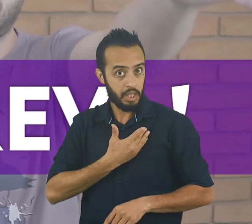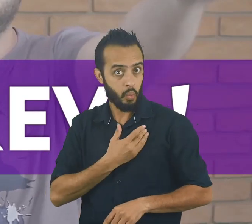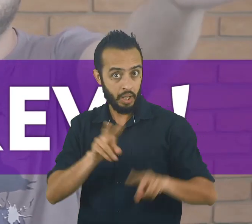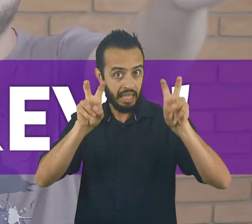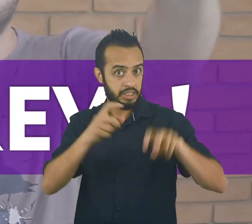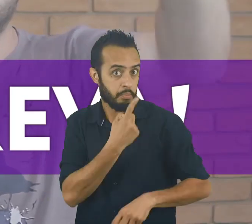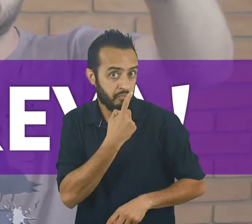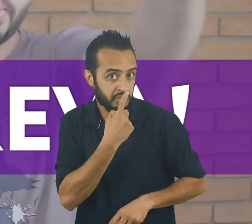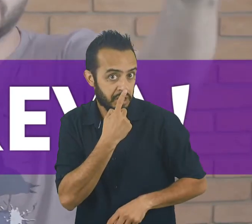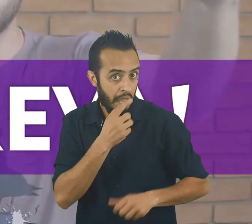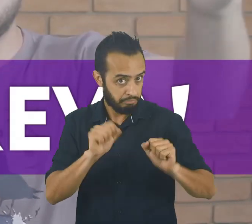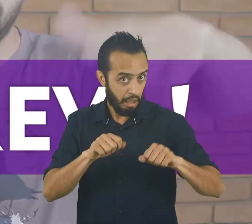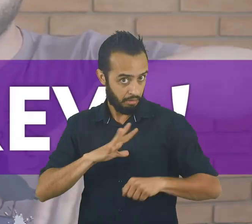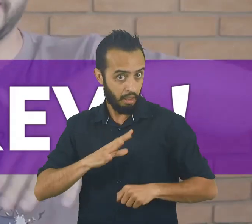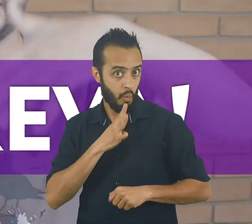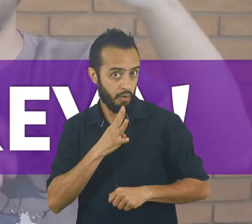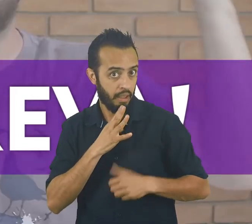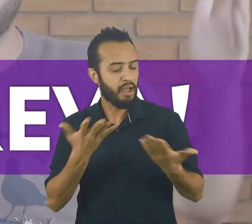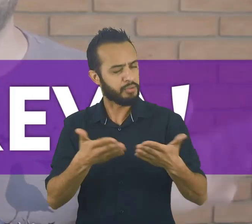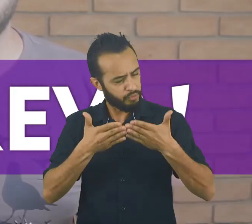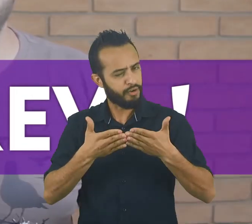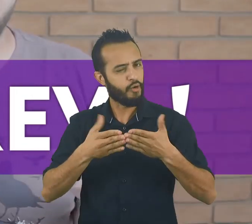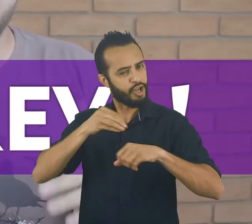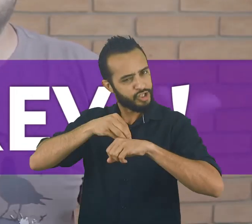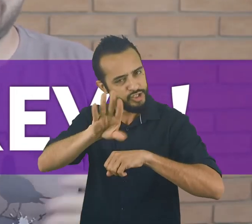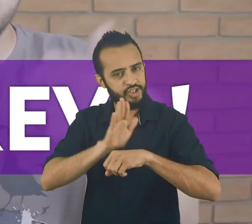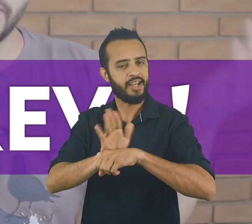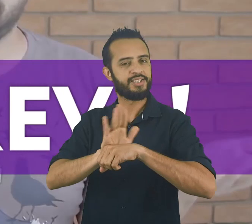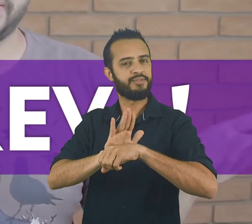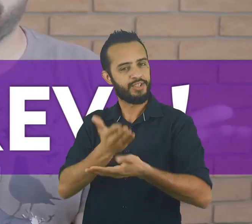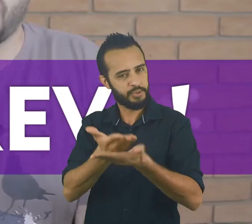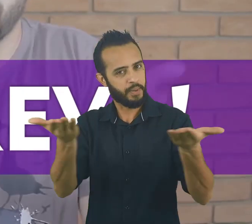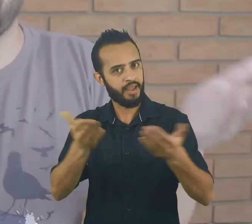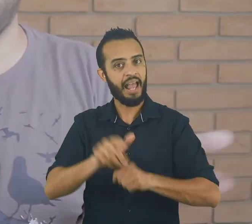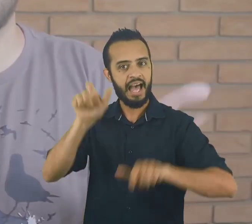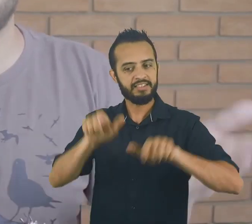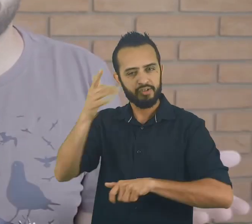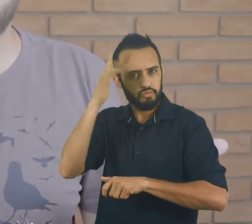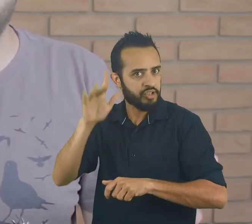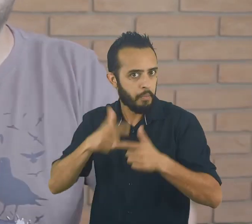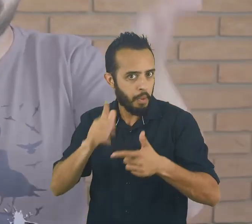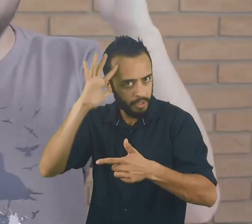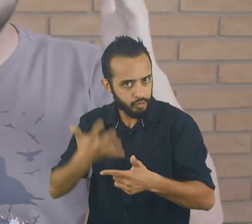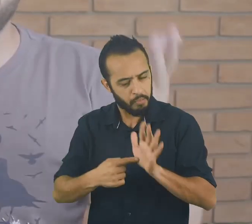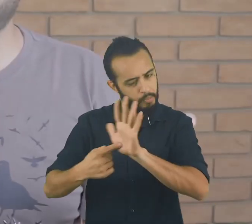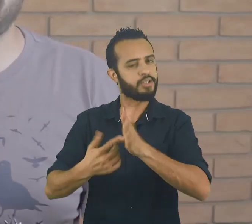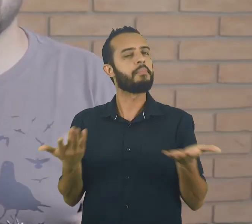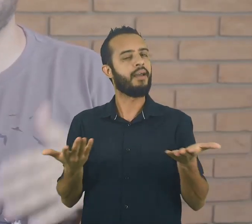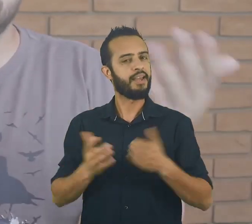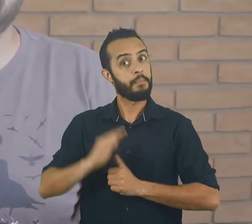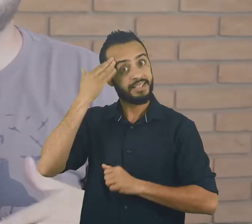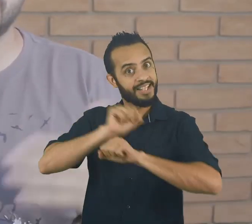você sabe que trabalha com sistema e que trabalha com aplicativo e que nem sabe como que resolve esse tipo de problema, passa esse vídeo